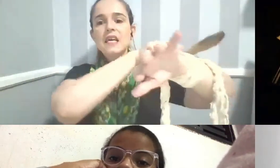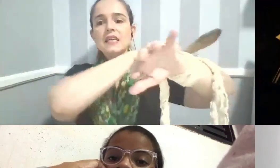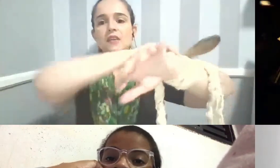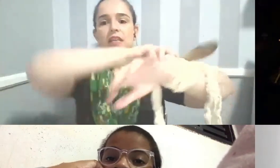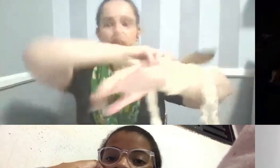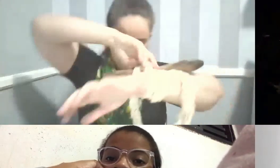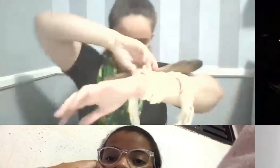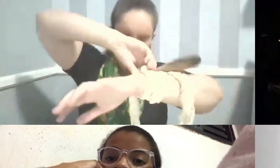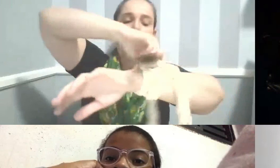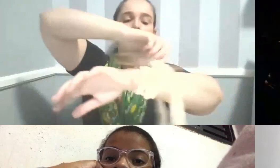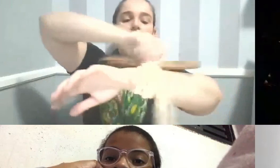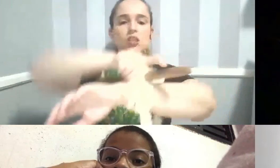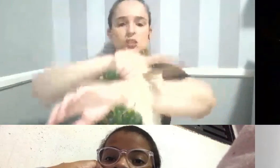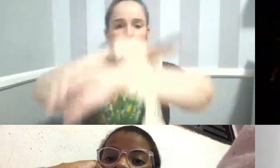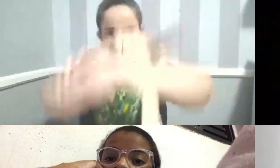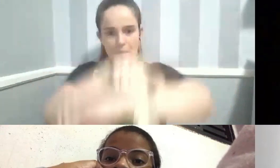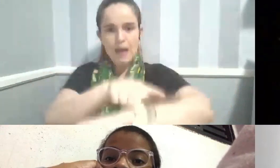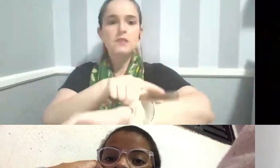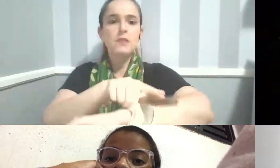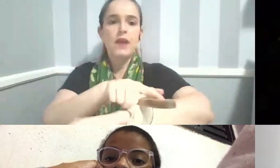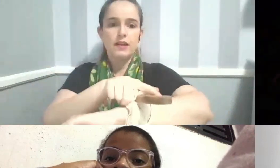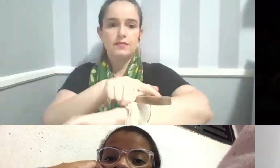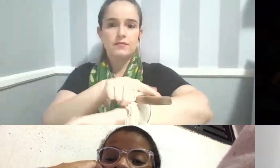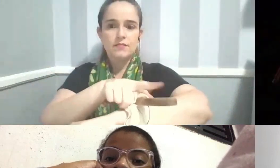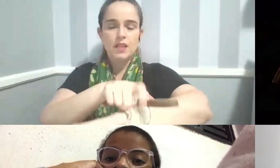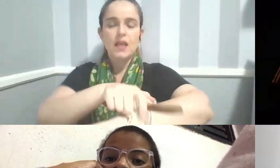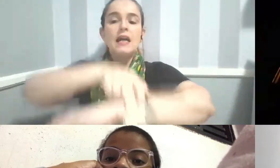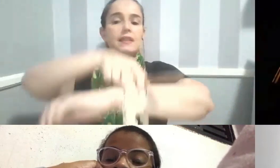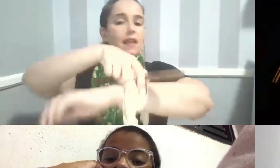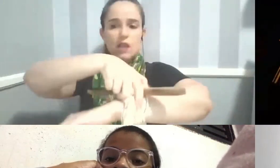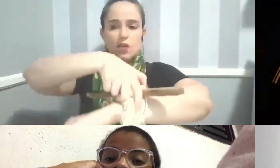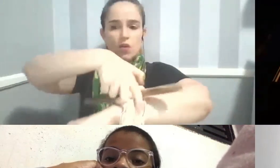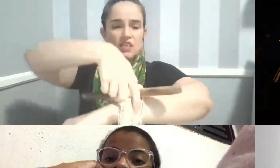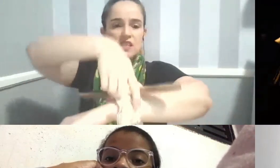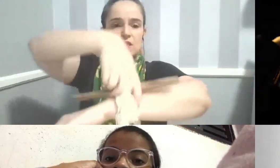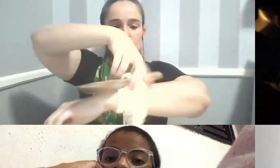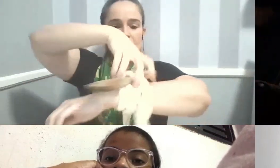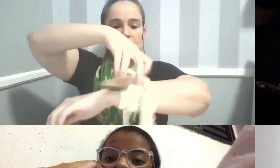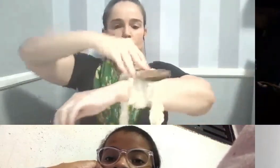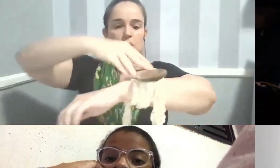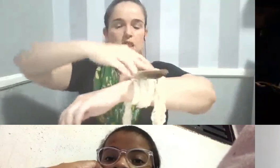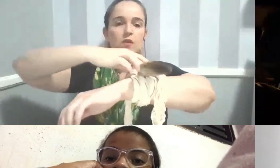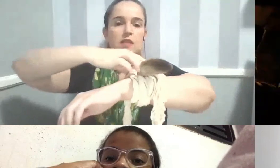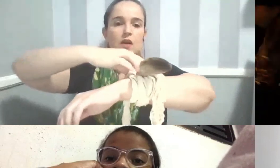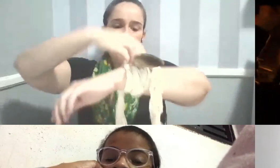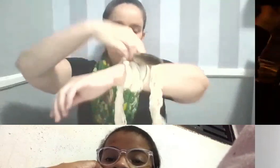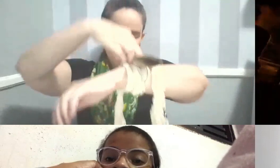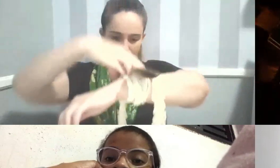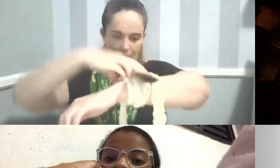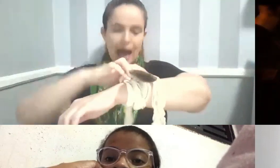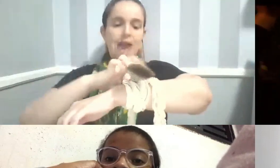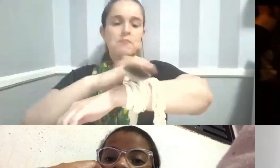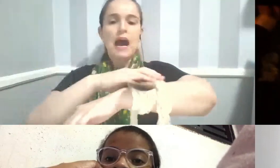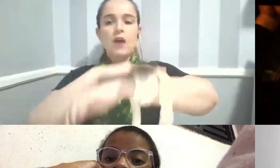Ai, tá sangrando ainda. Roda de novo, amarra e espera. Não sangrou, desfiz uma volta. Não